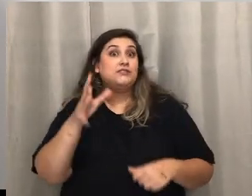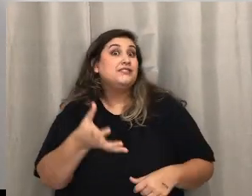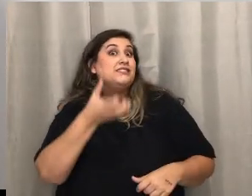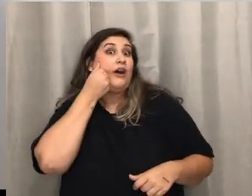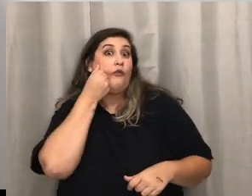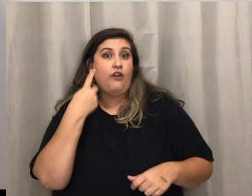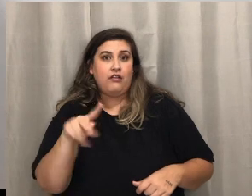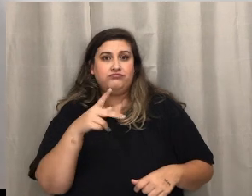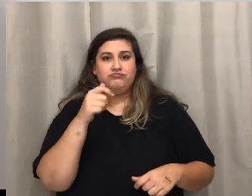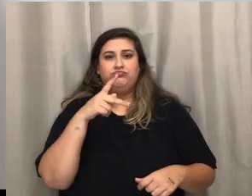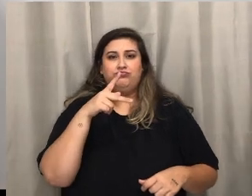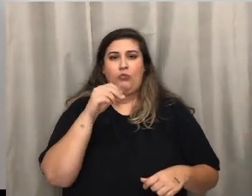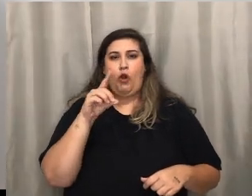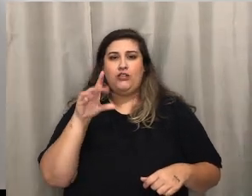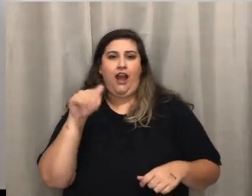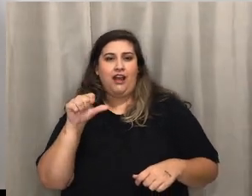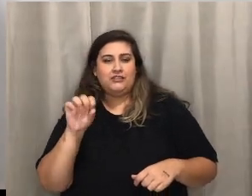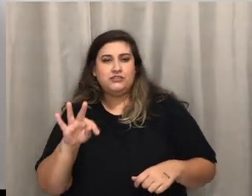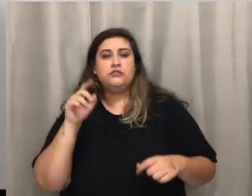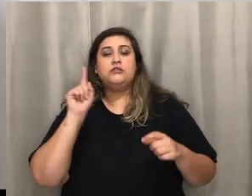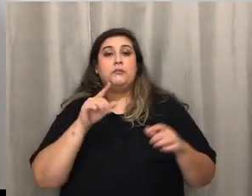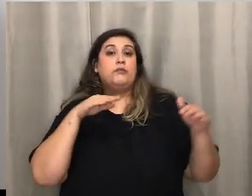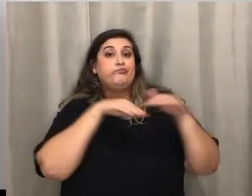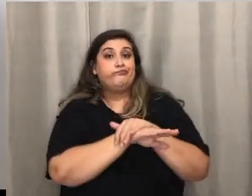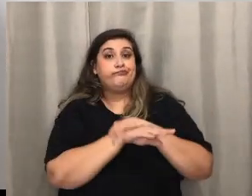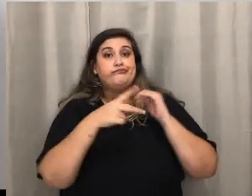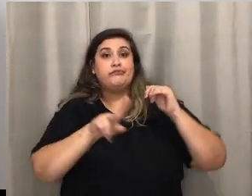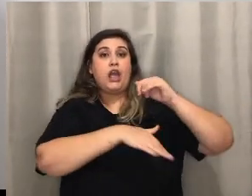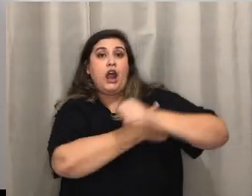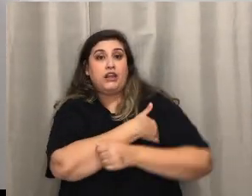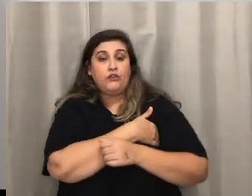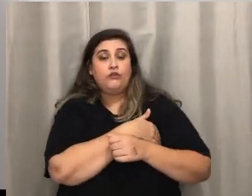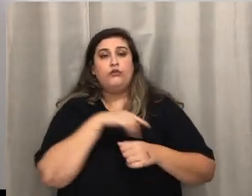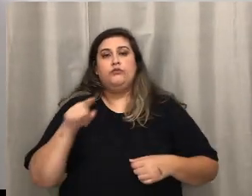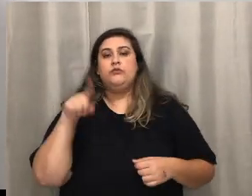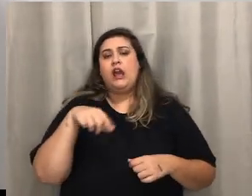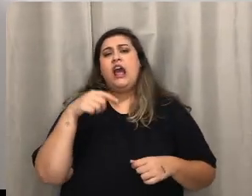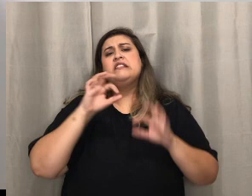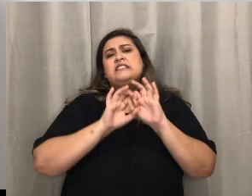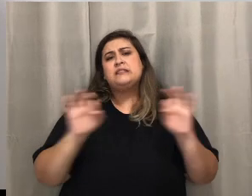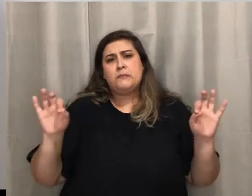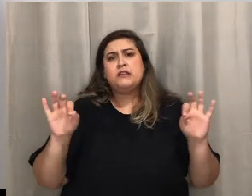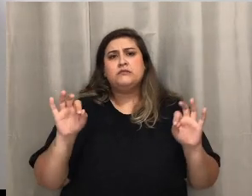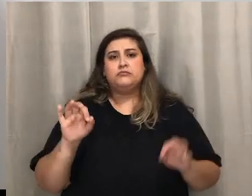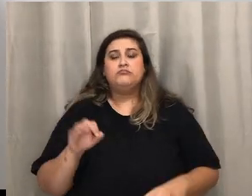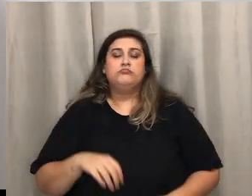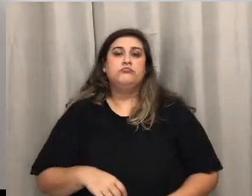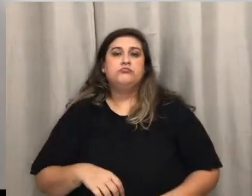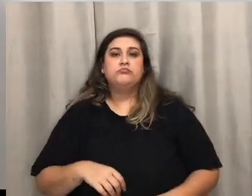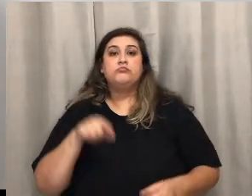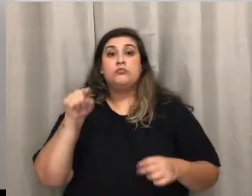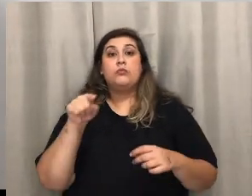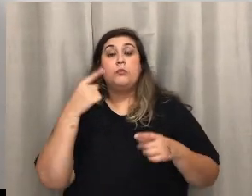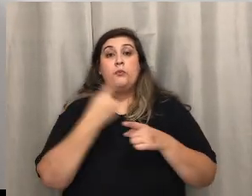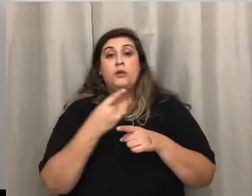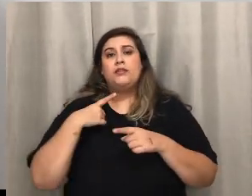pode armazenar, né, esse seu arquivo. O Anchor eu considero uma plataforma muito simples. Por quê? Porque ele